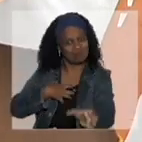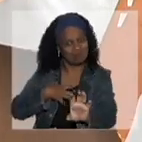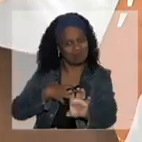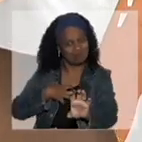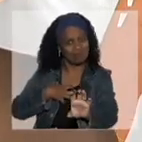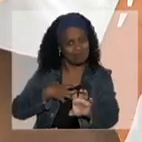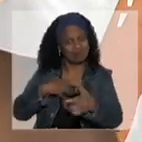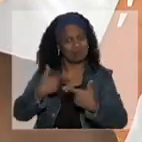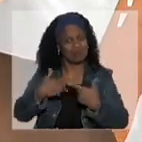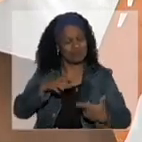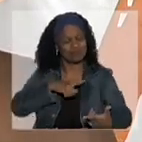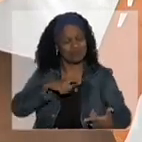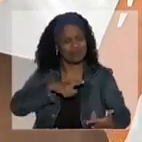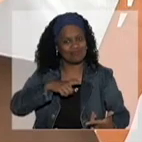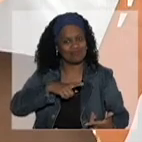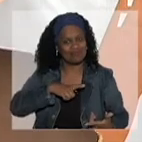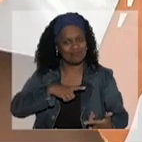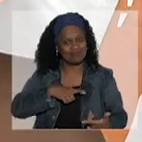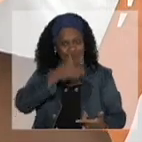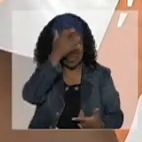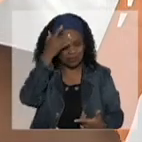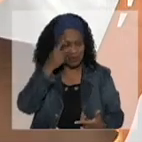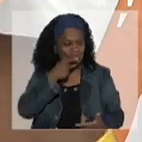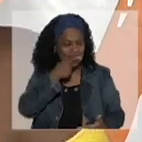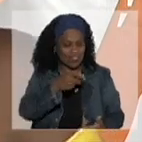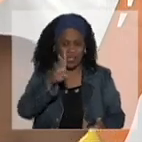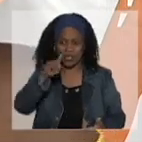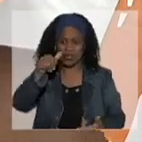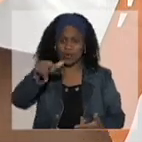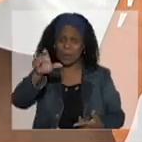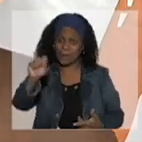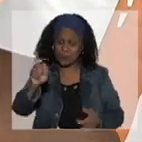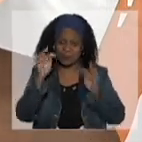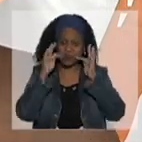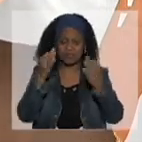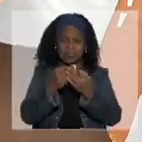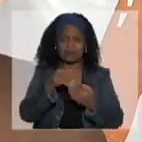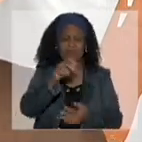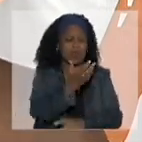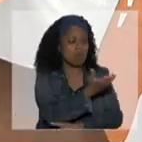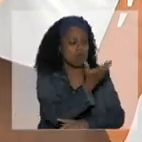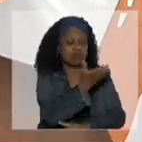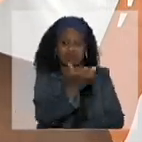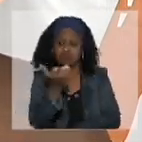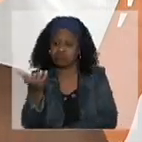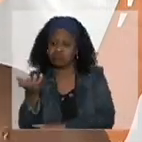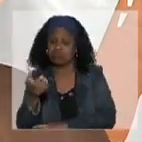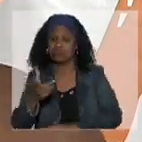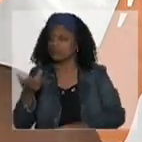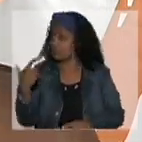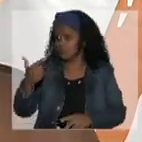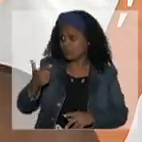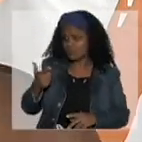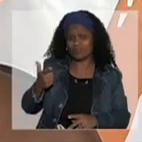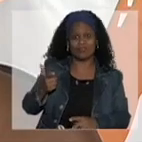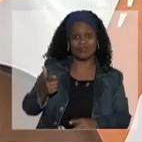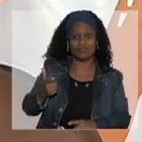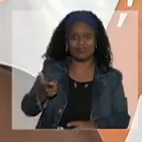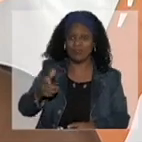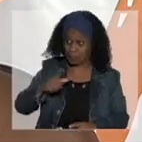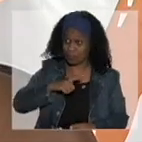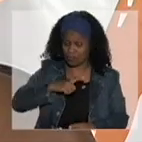nós temos a empatia entre nós porque muitas pessoas vão falar que o bolsa família e bolsa é bolsa esmola eu tive o bolsa família